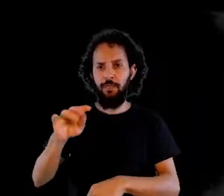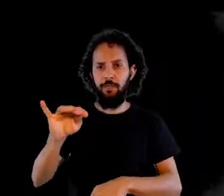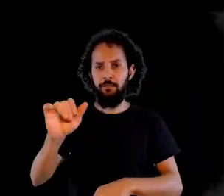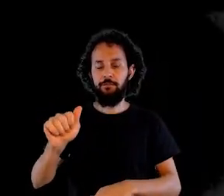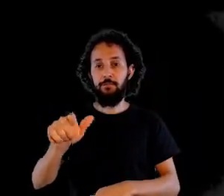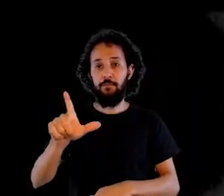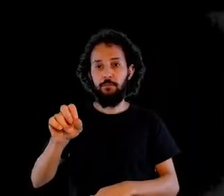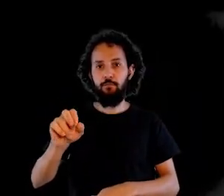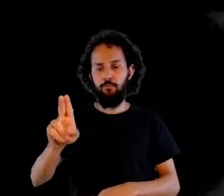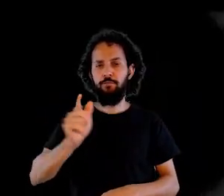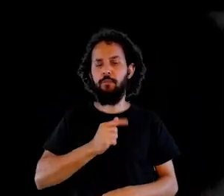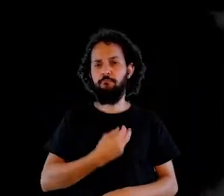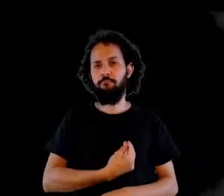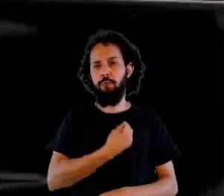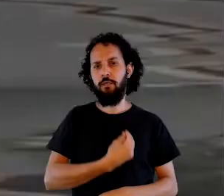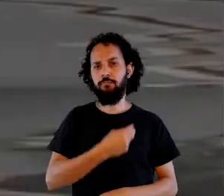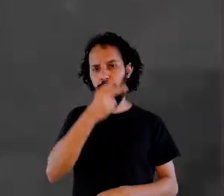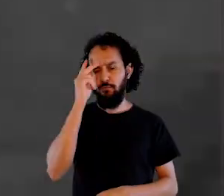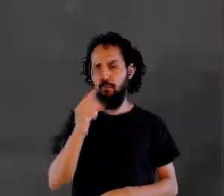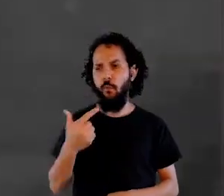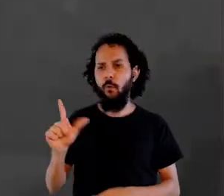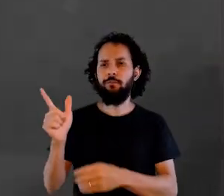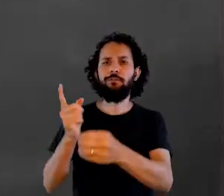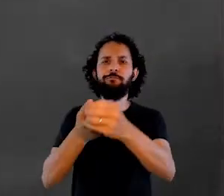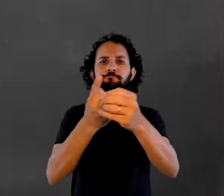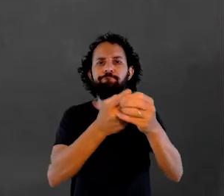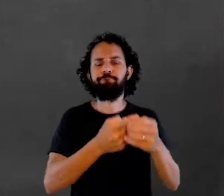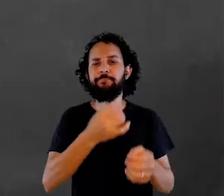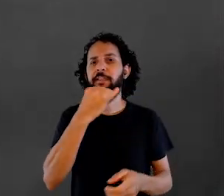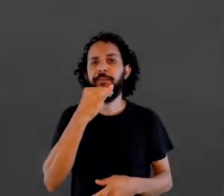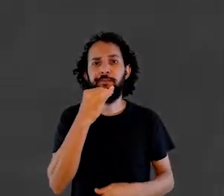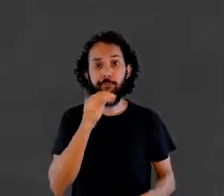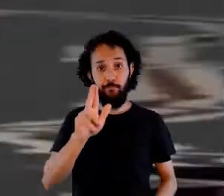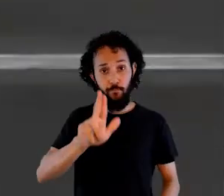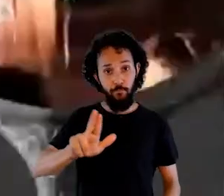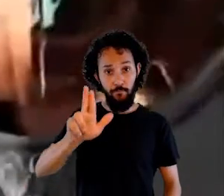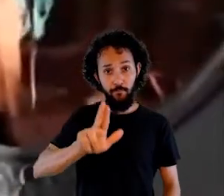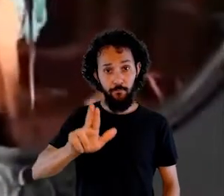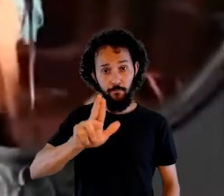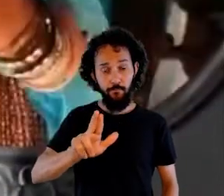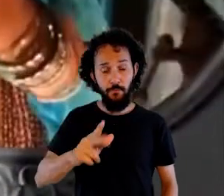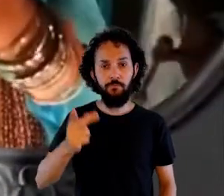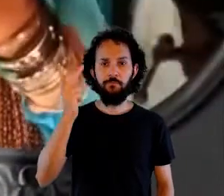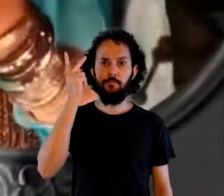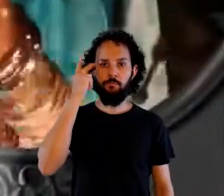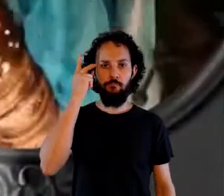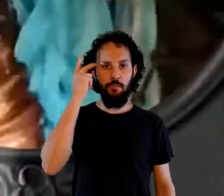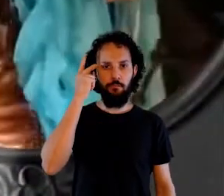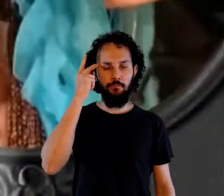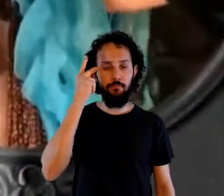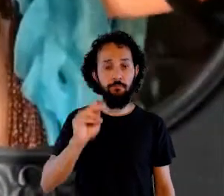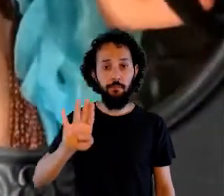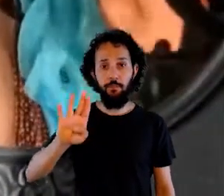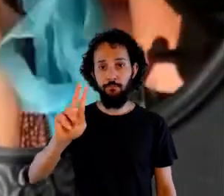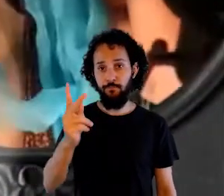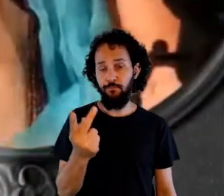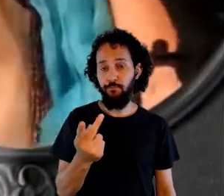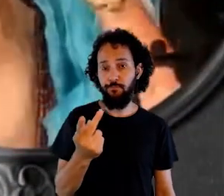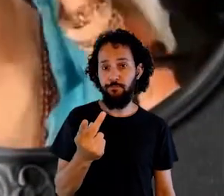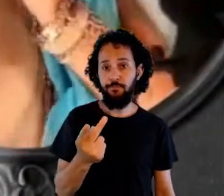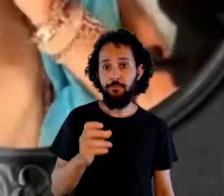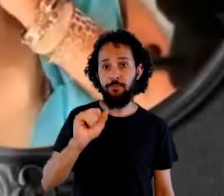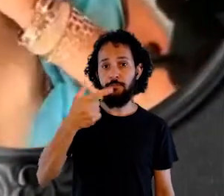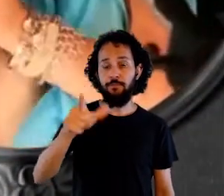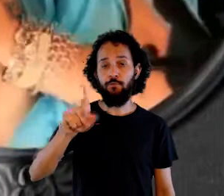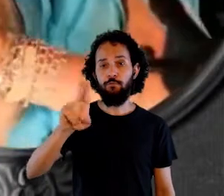e contará com participantes de várias localidades como Uberlândia, São Paulo, Belo Horizonte, São